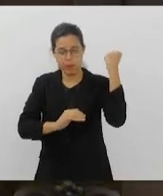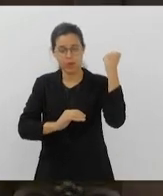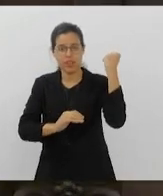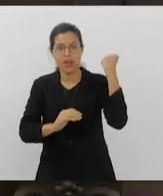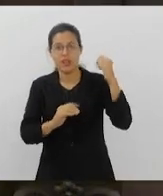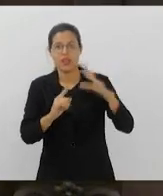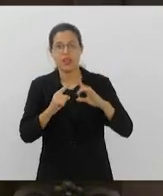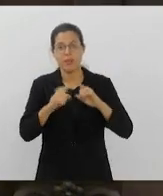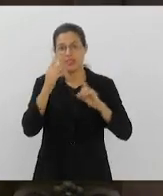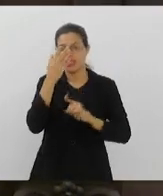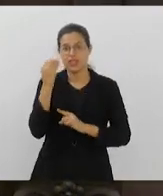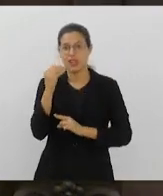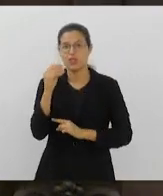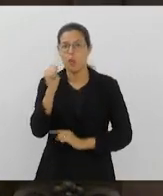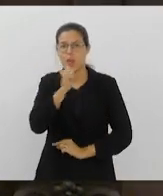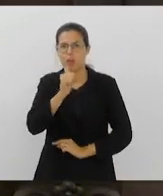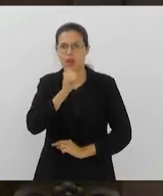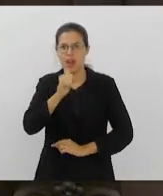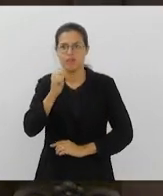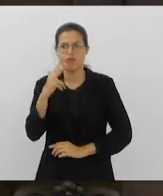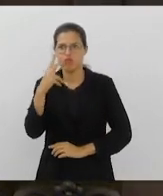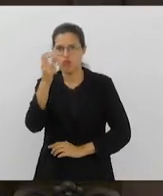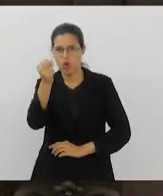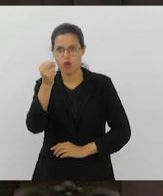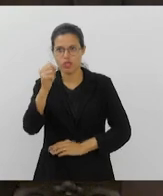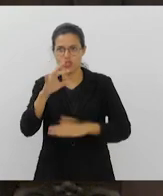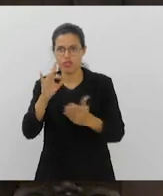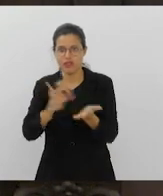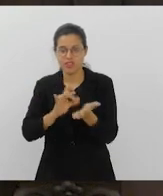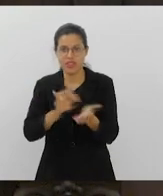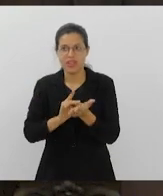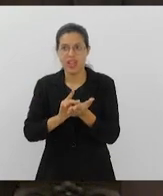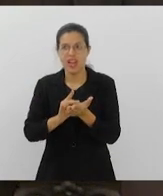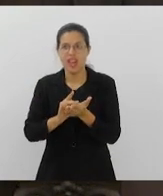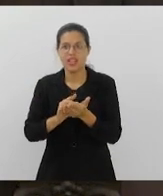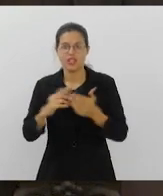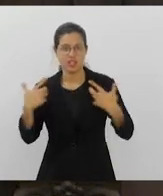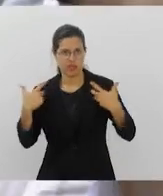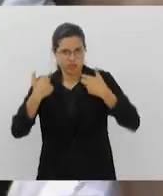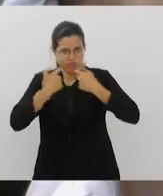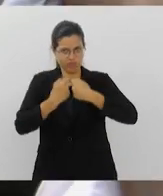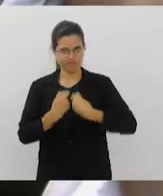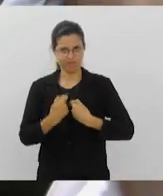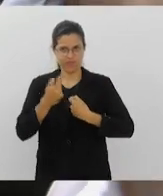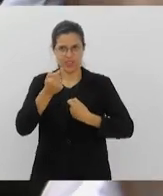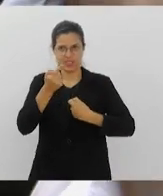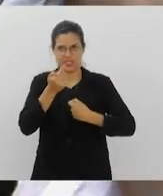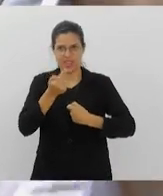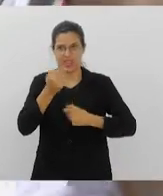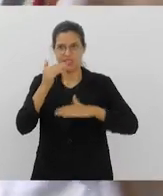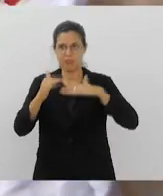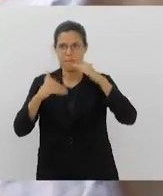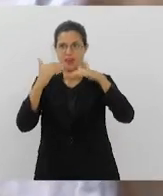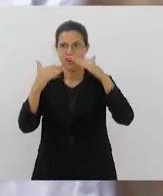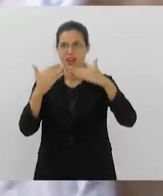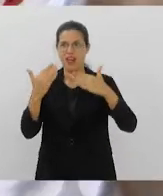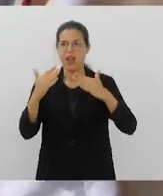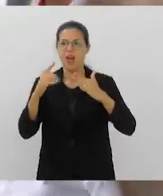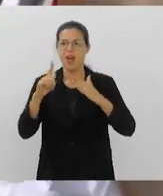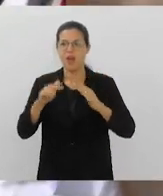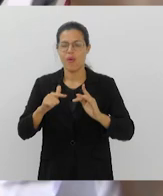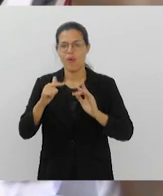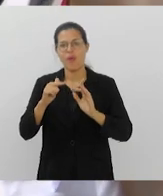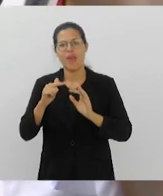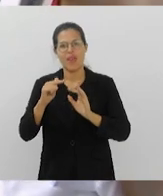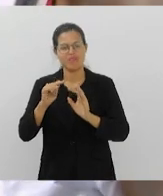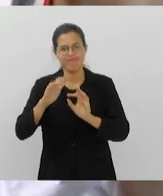de força, de verdade, está ali, ó, vestindo o kimono, sétimo dan de jiu-jitsu. Parabéns, uma honra para o Rio de Janeiro. E